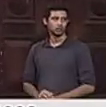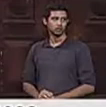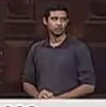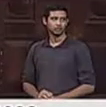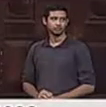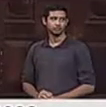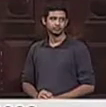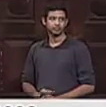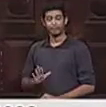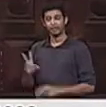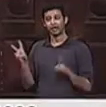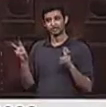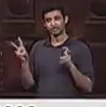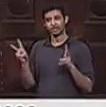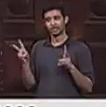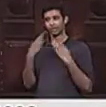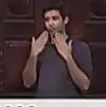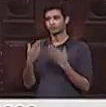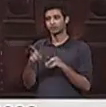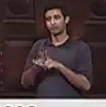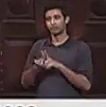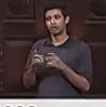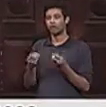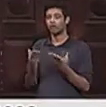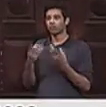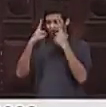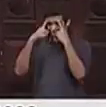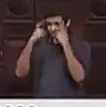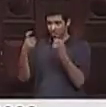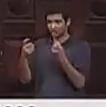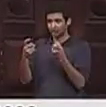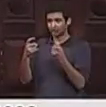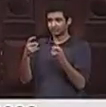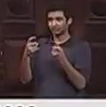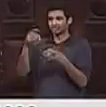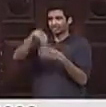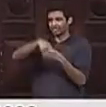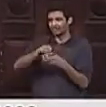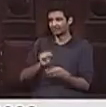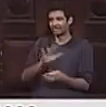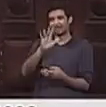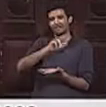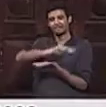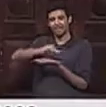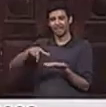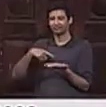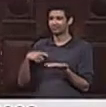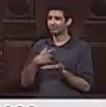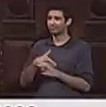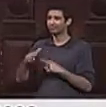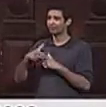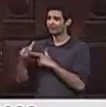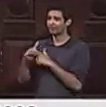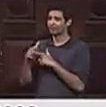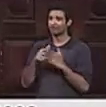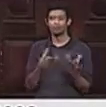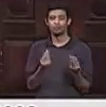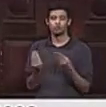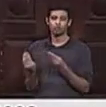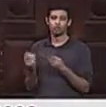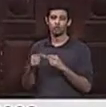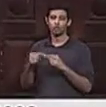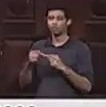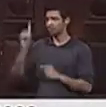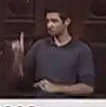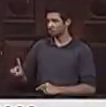a violência em várias comunidades populares na cidade do Rio de Janeiro produz um efeito colateral gravíssimo, que é a negação do direito